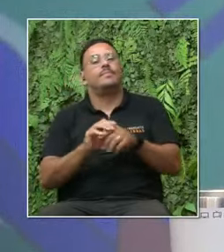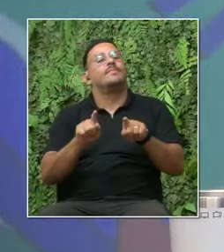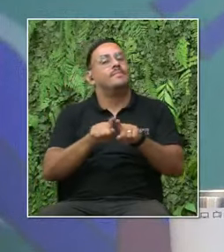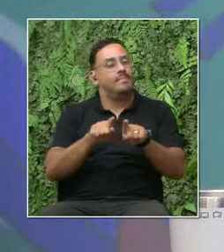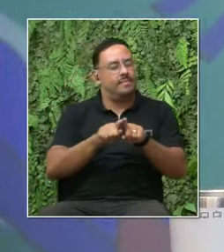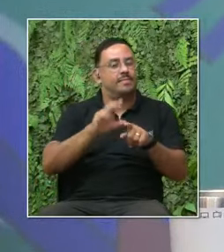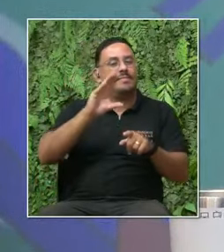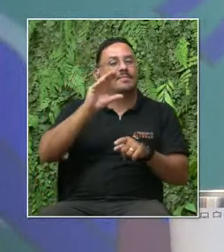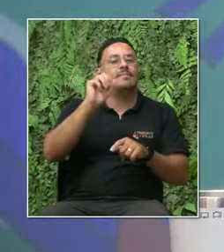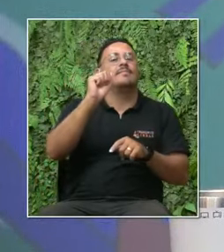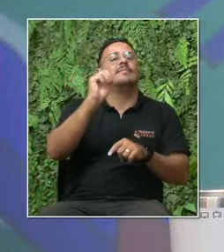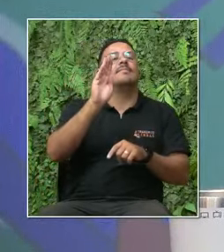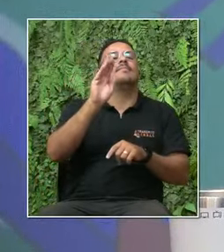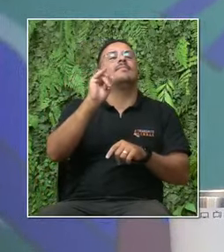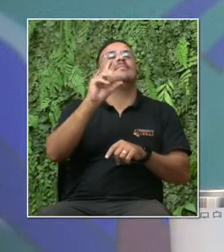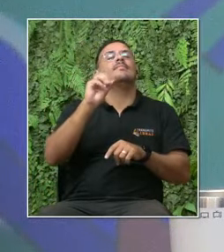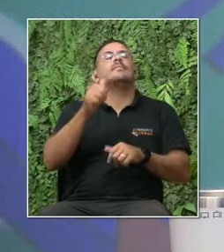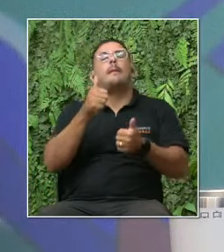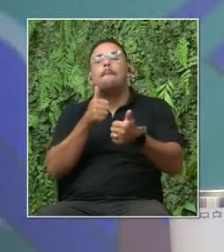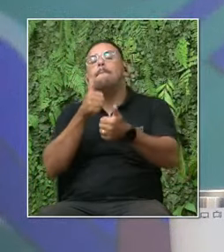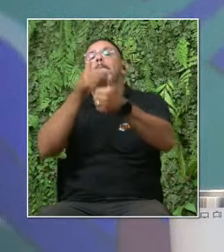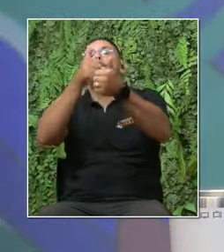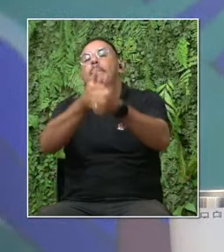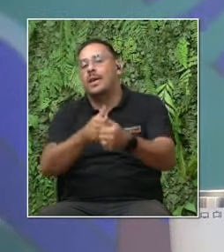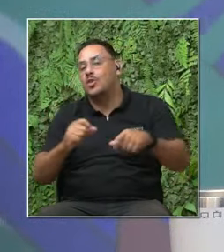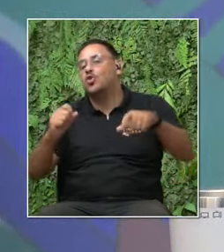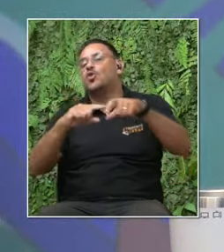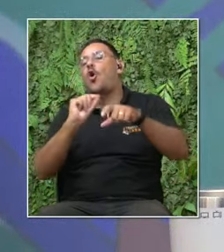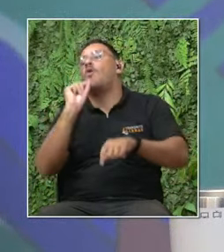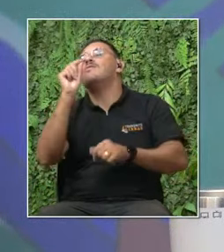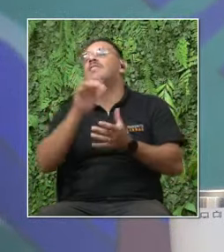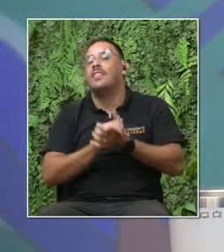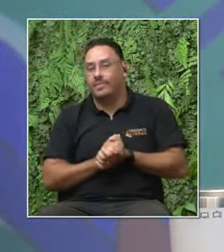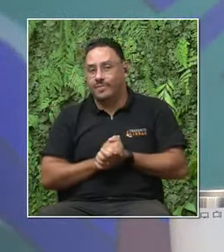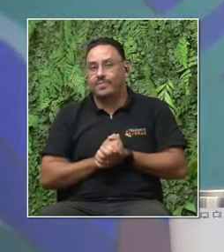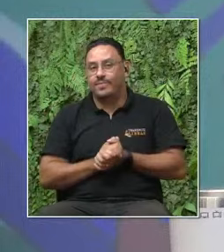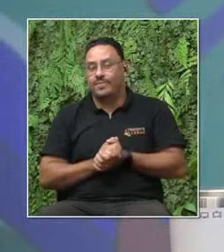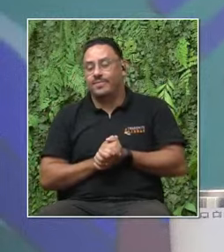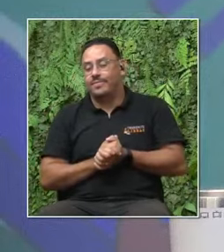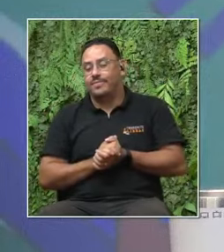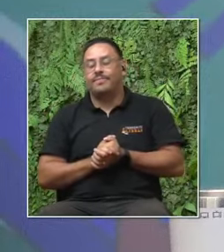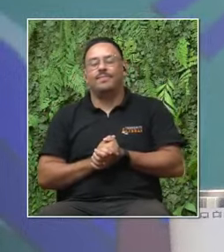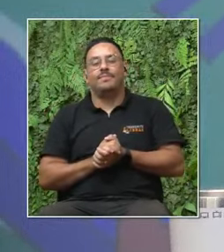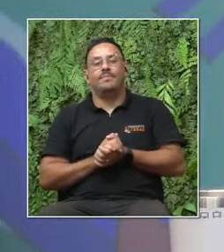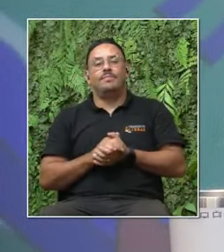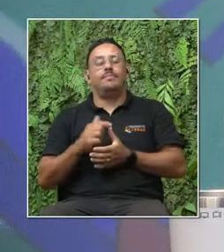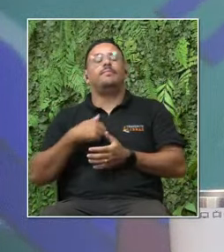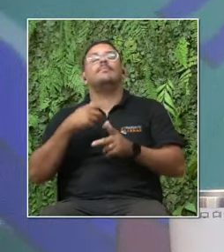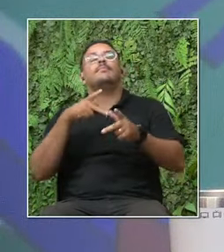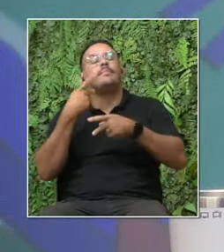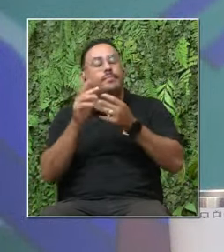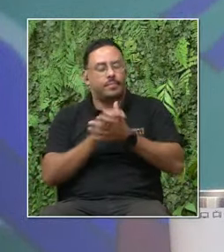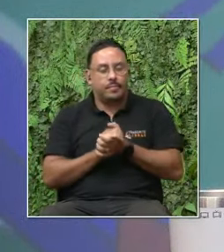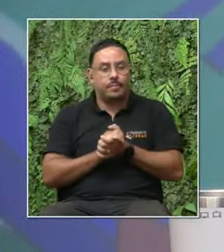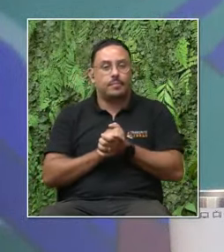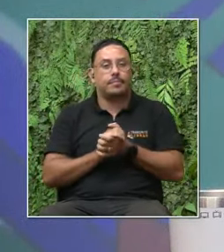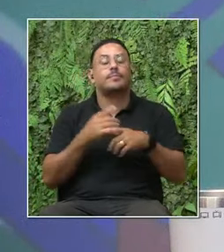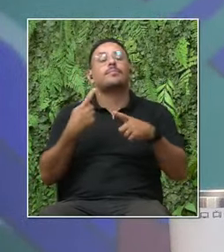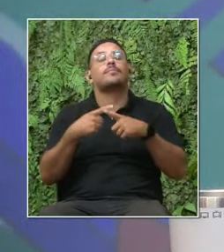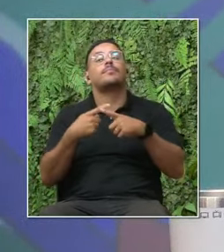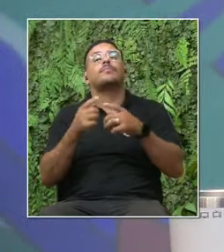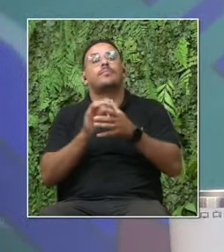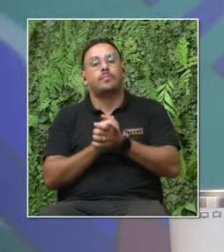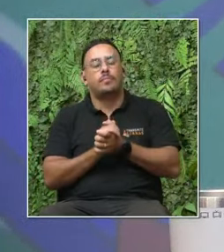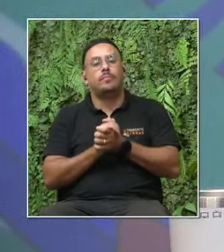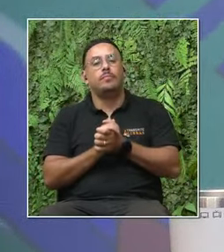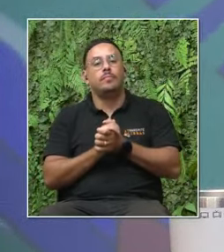cabido Quem esteve mais próximo do Gol eu vou falar Bob porque o